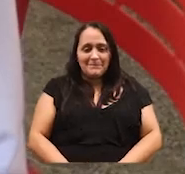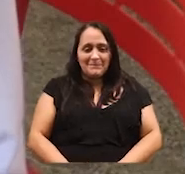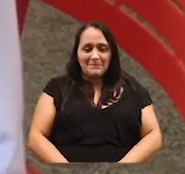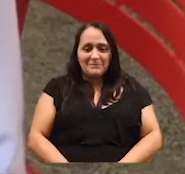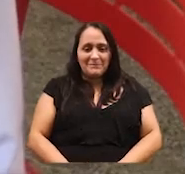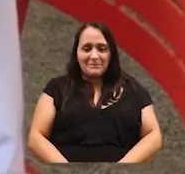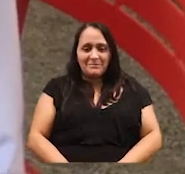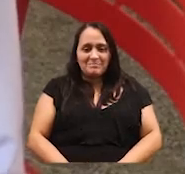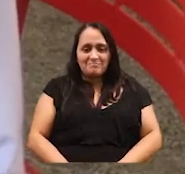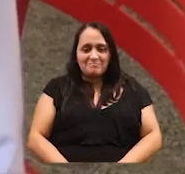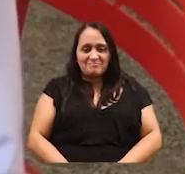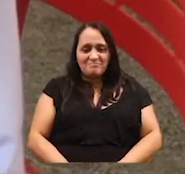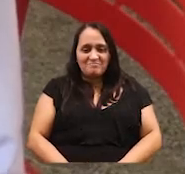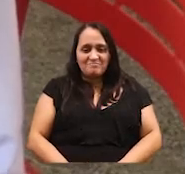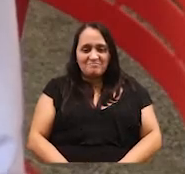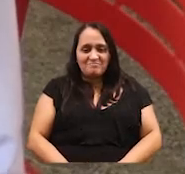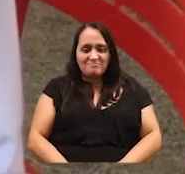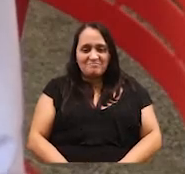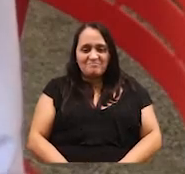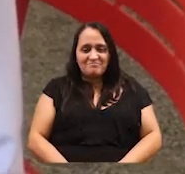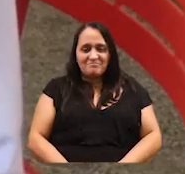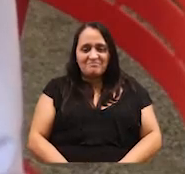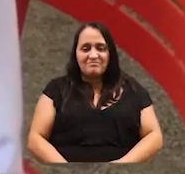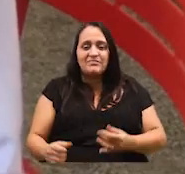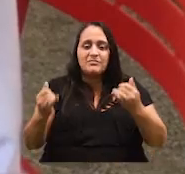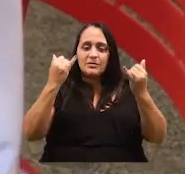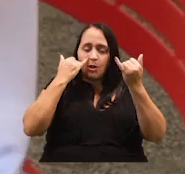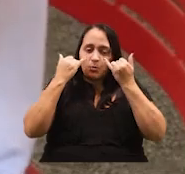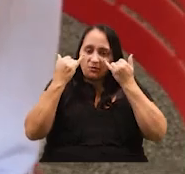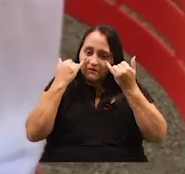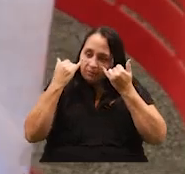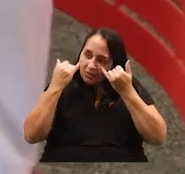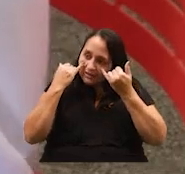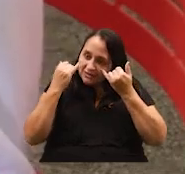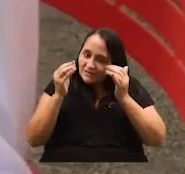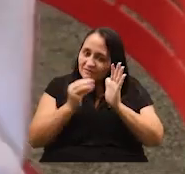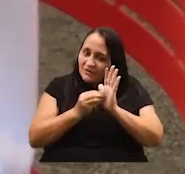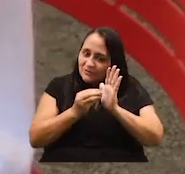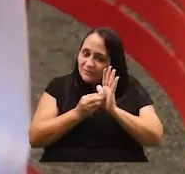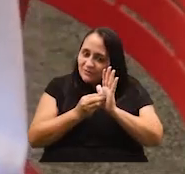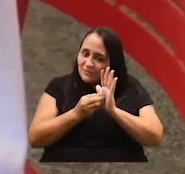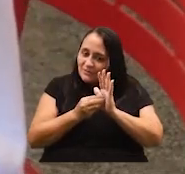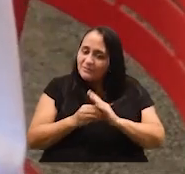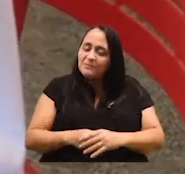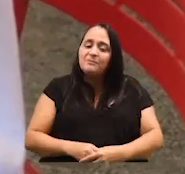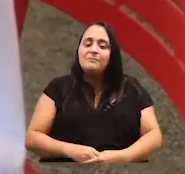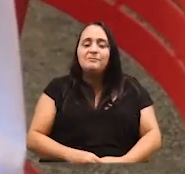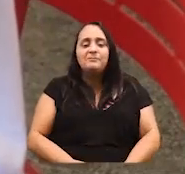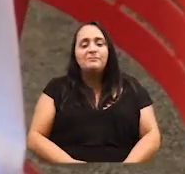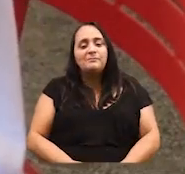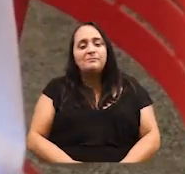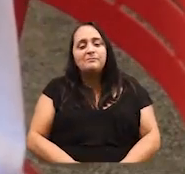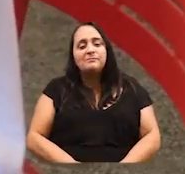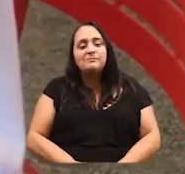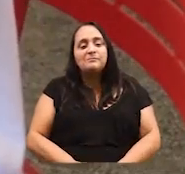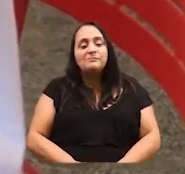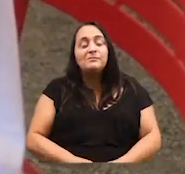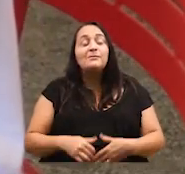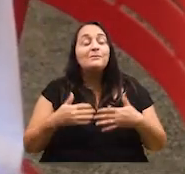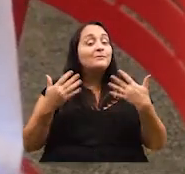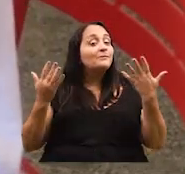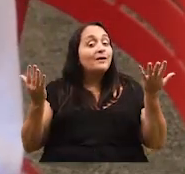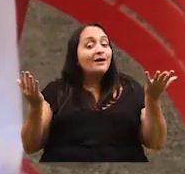Faltou a informação, não é? Alguma informação você percebeu, Fernando, que ficou faltando além dessa?